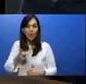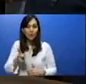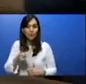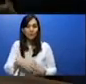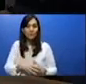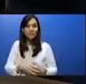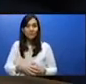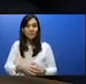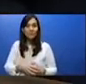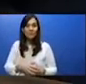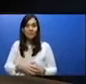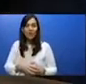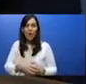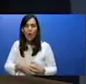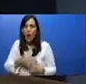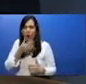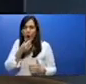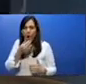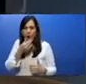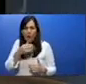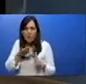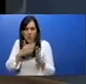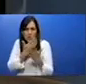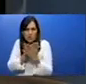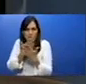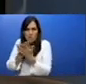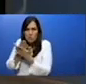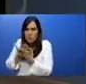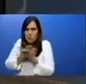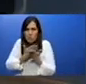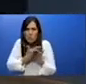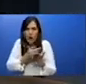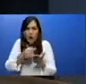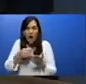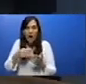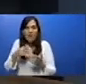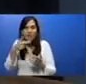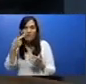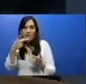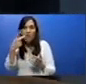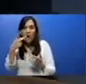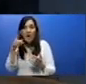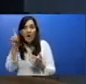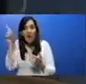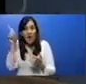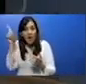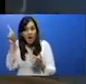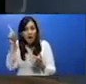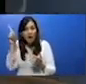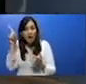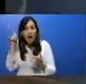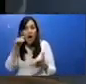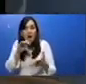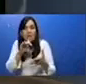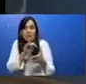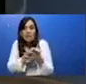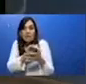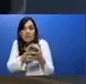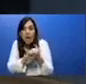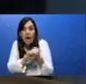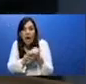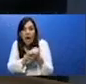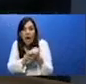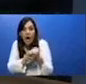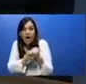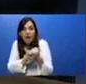Continuando. Os historiadores relatam que a Mona Lisa seria a esposa de Francesco del Giocondo,